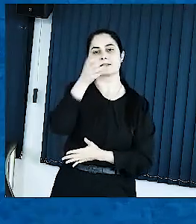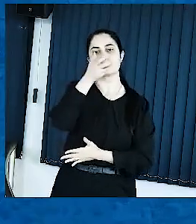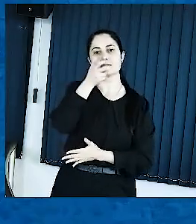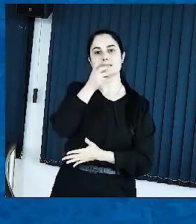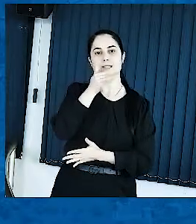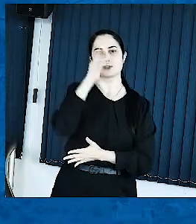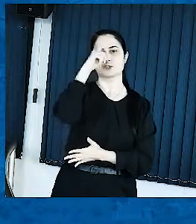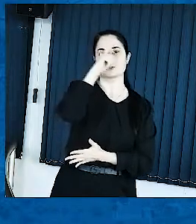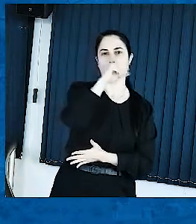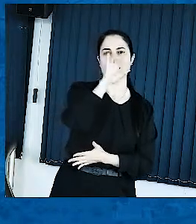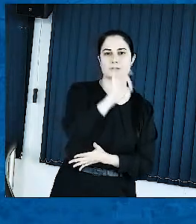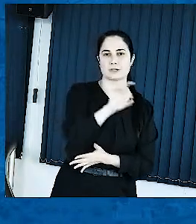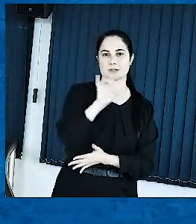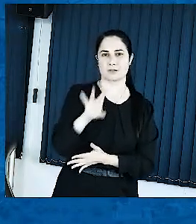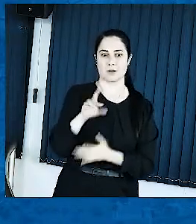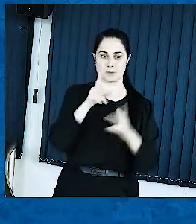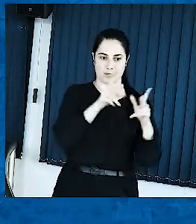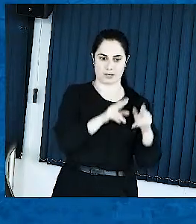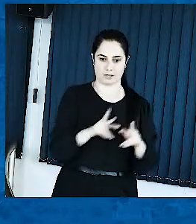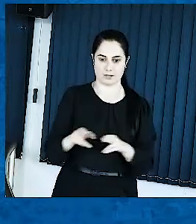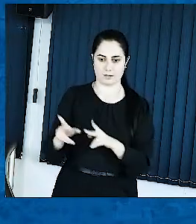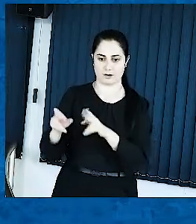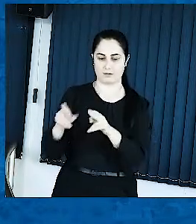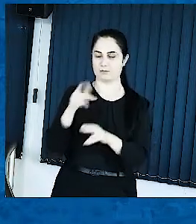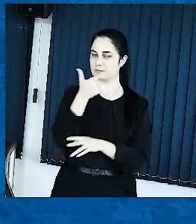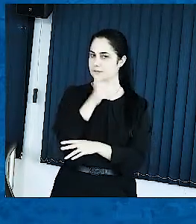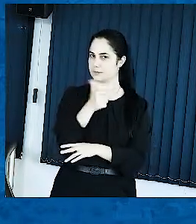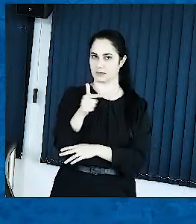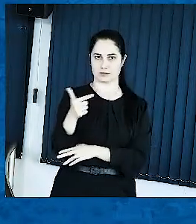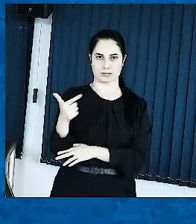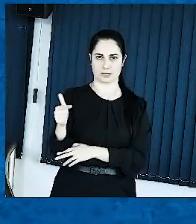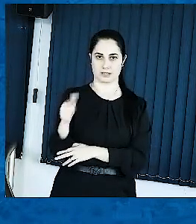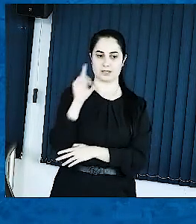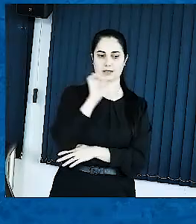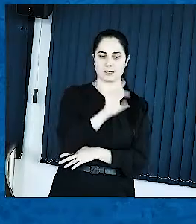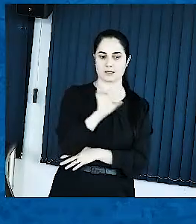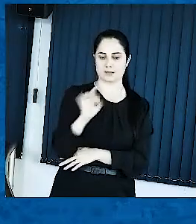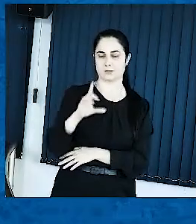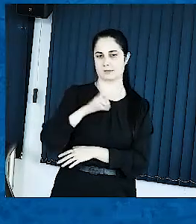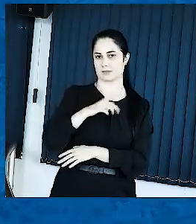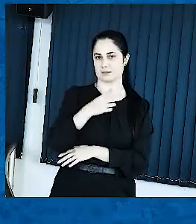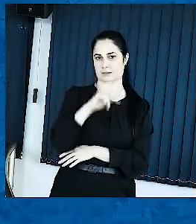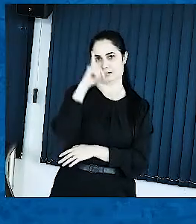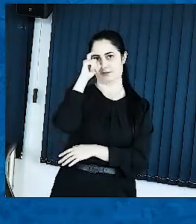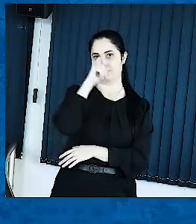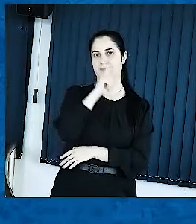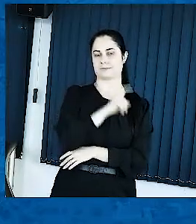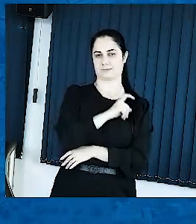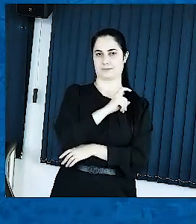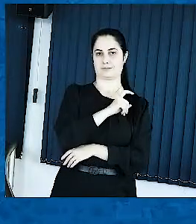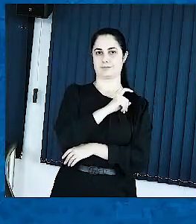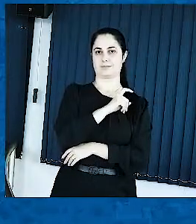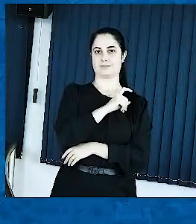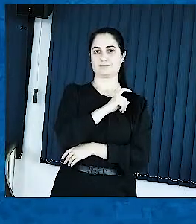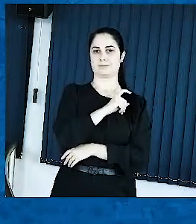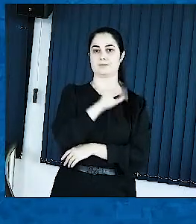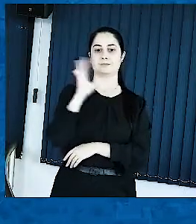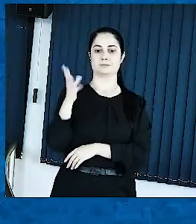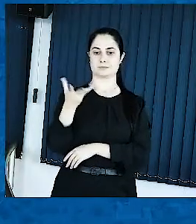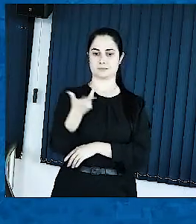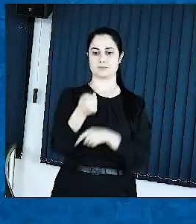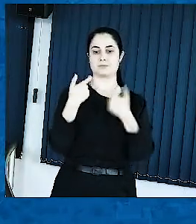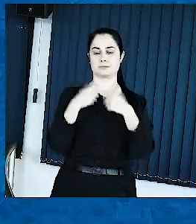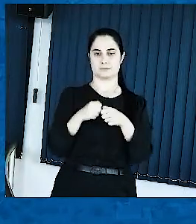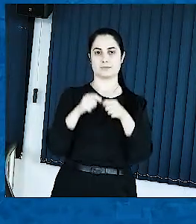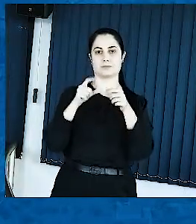cada criança, porque nenhuma é igual à outra. Cada uma tem as suas dificuldades. Então, tudo